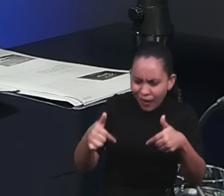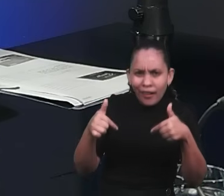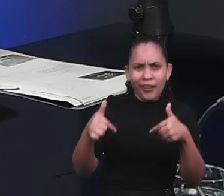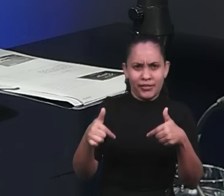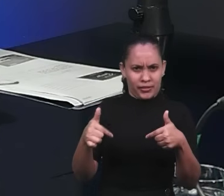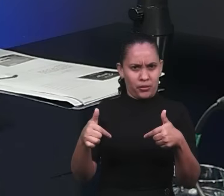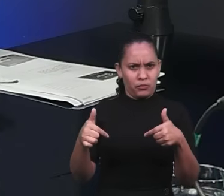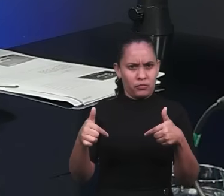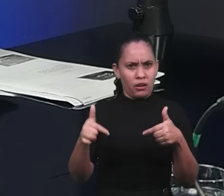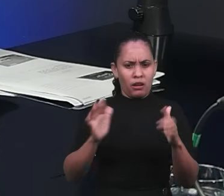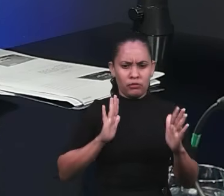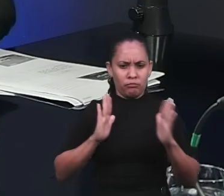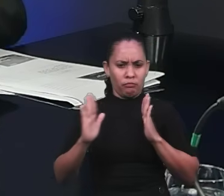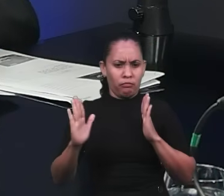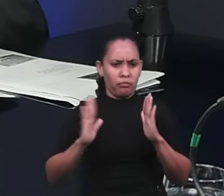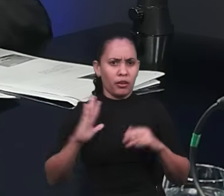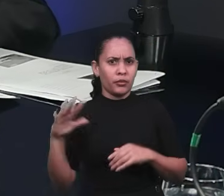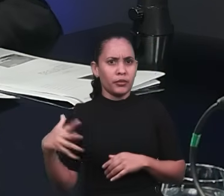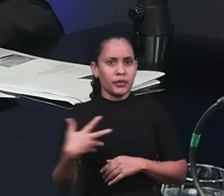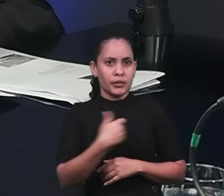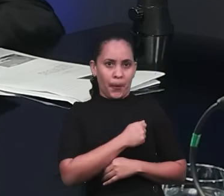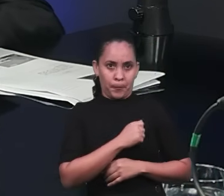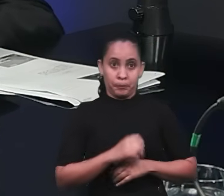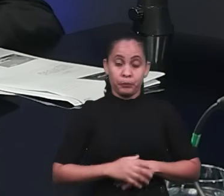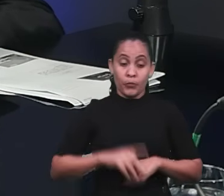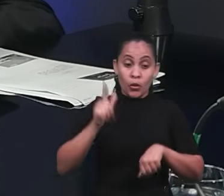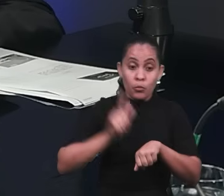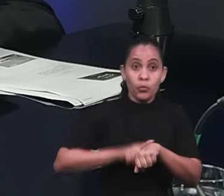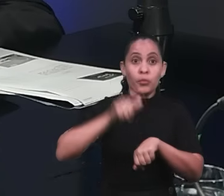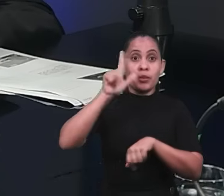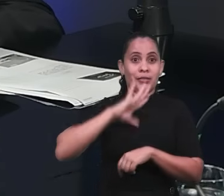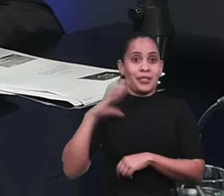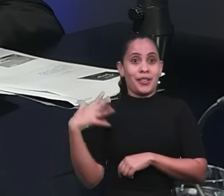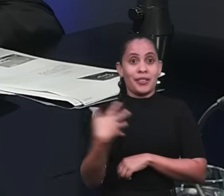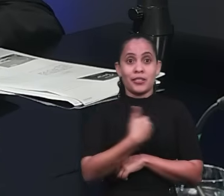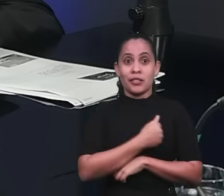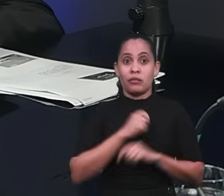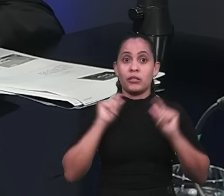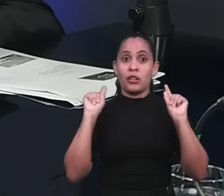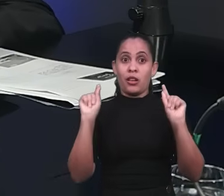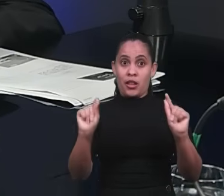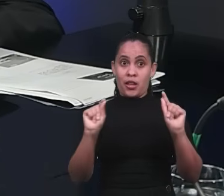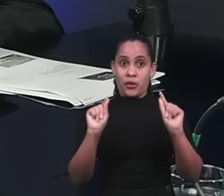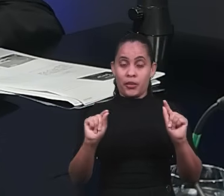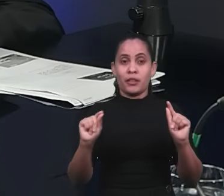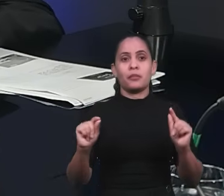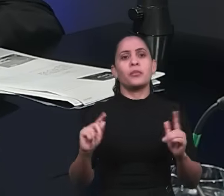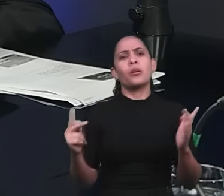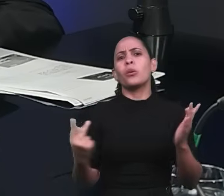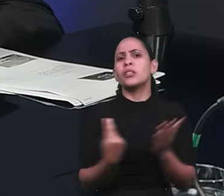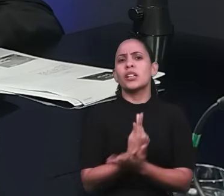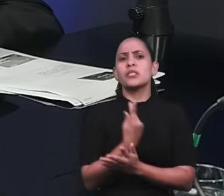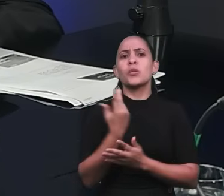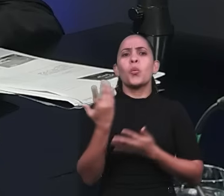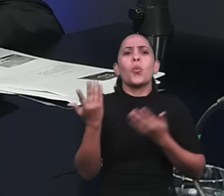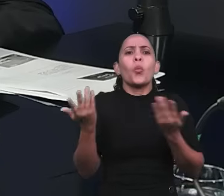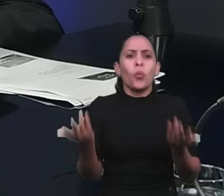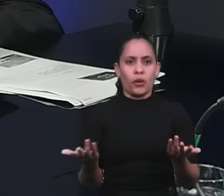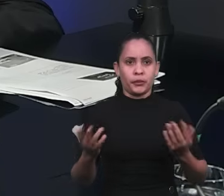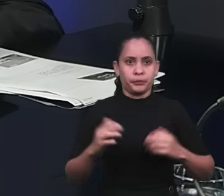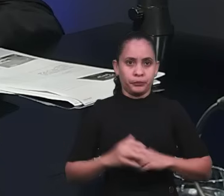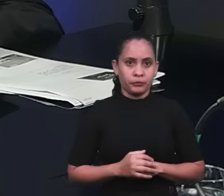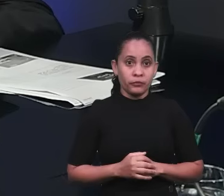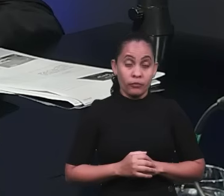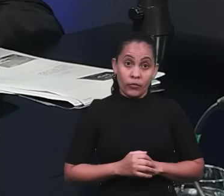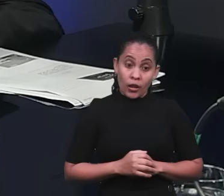da salvação? O ato da salvação é aquela parte onde não há